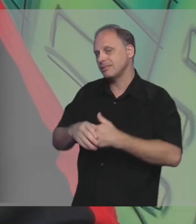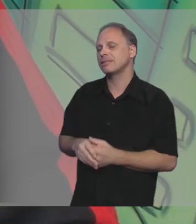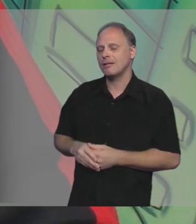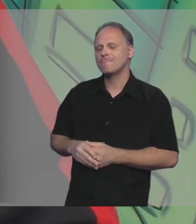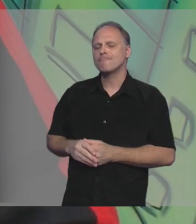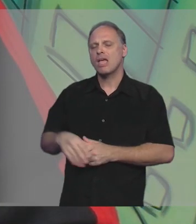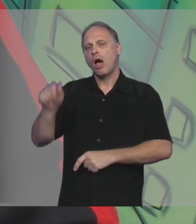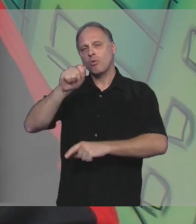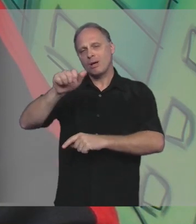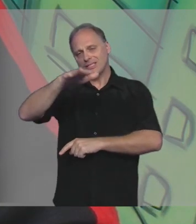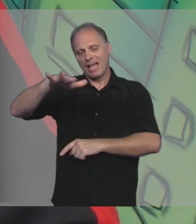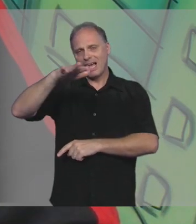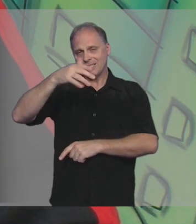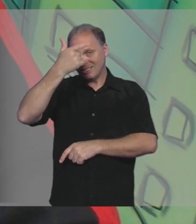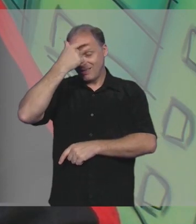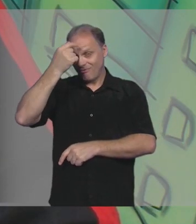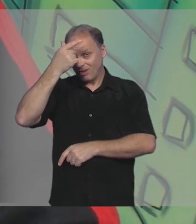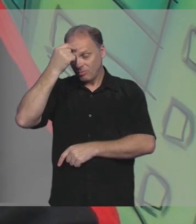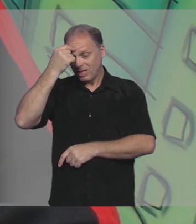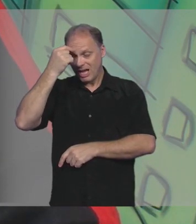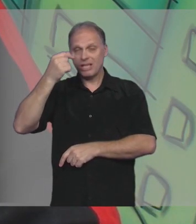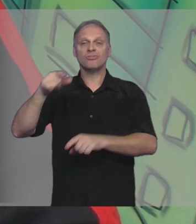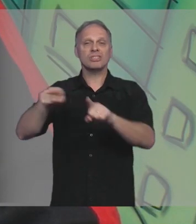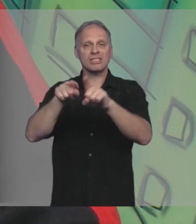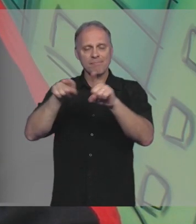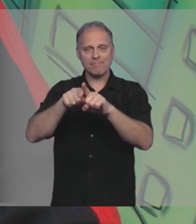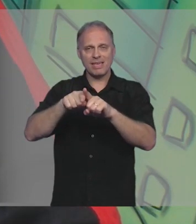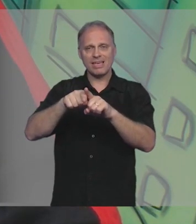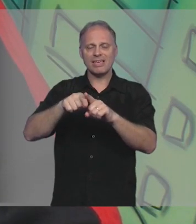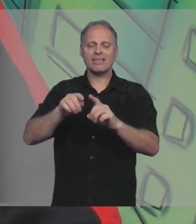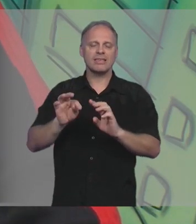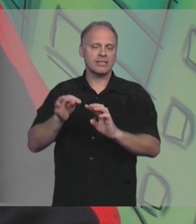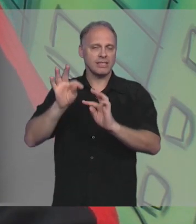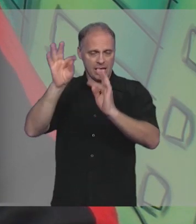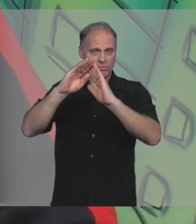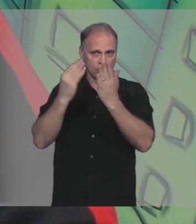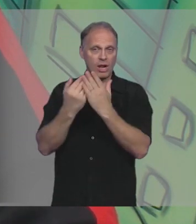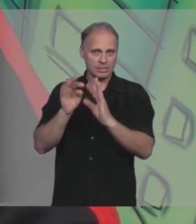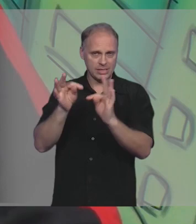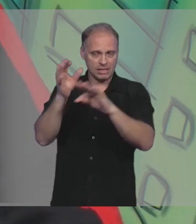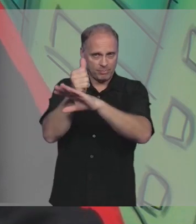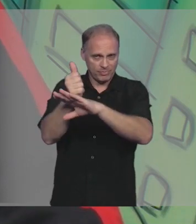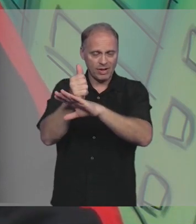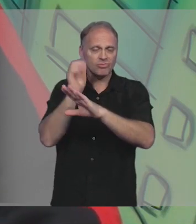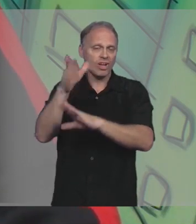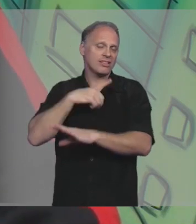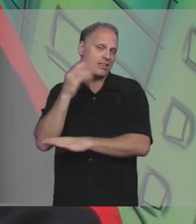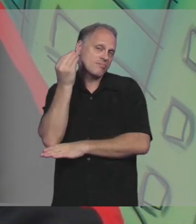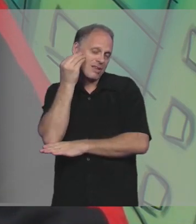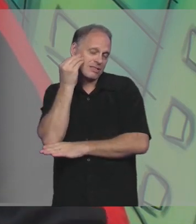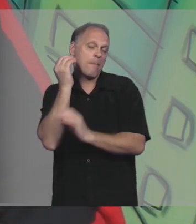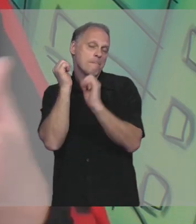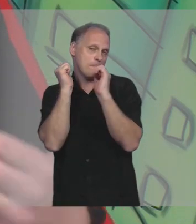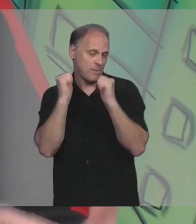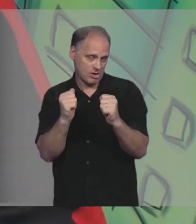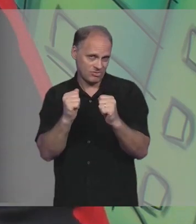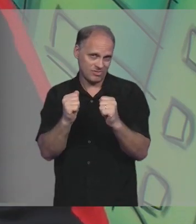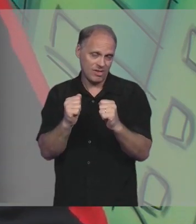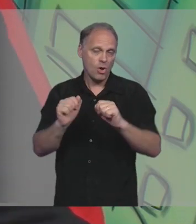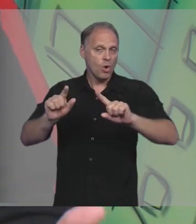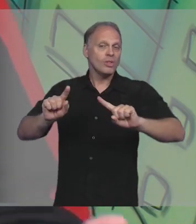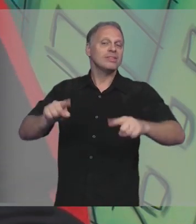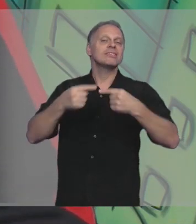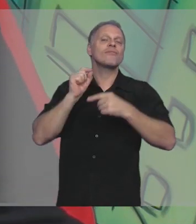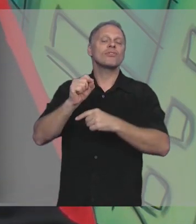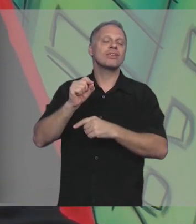do nível superior e do nível técnico, eu diria, a gente já tem uma experiência e é possível. O desafio